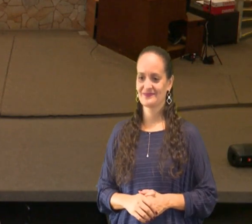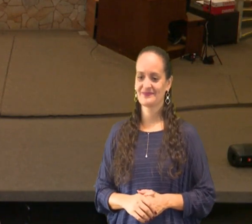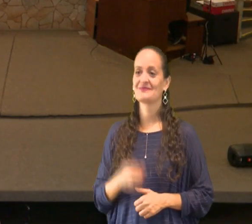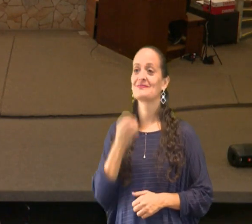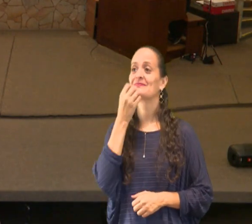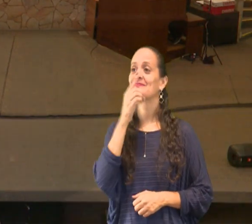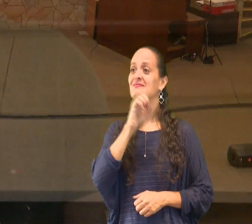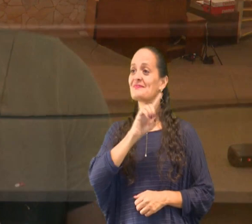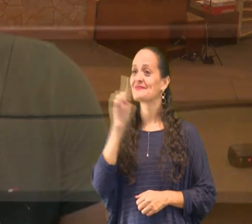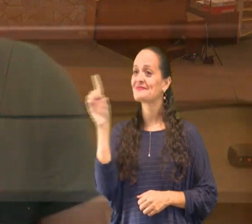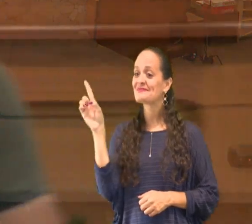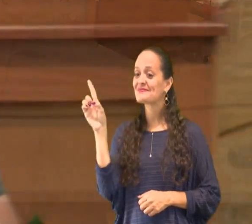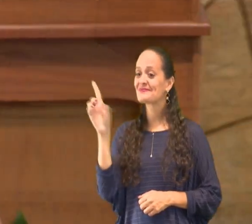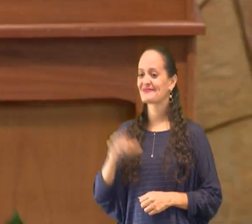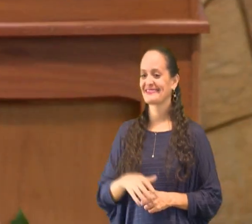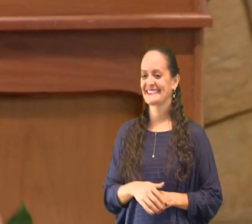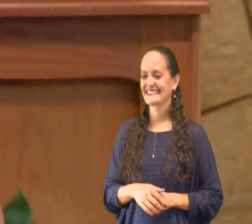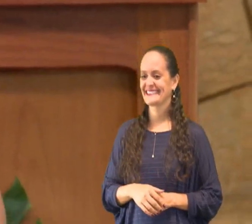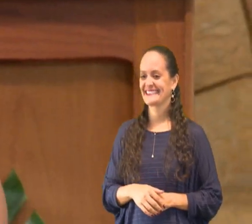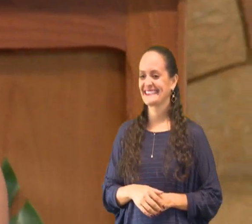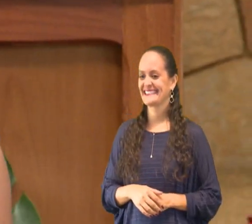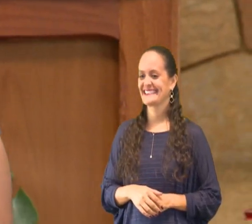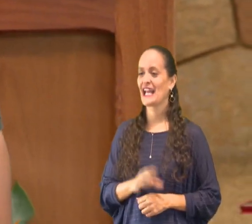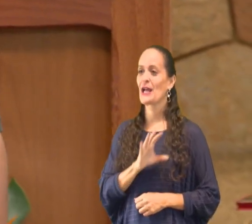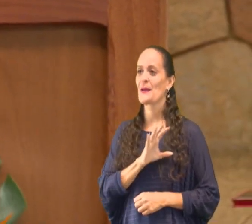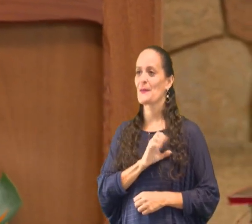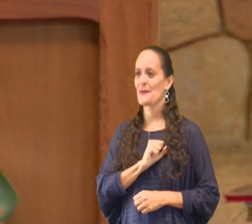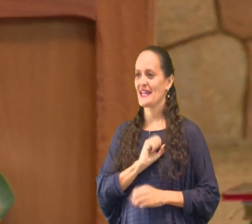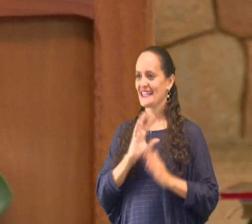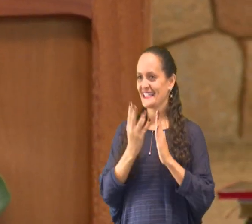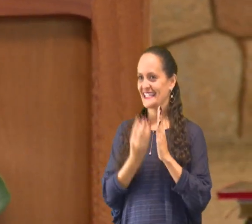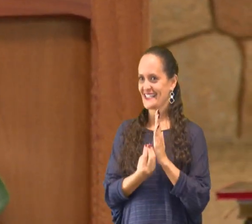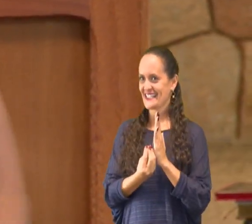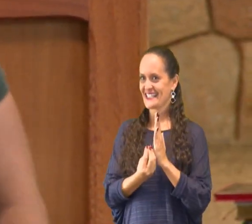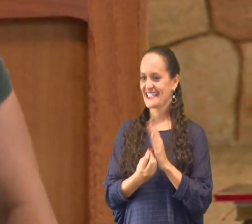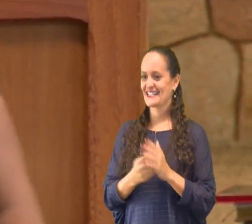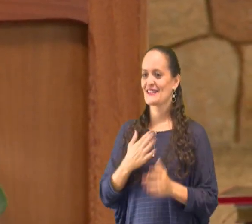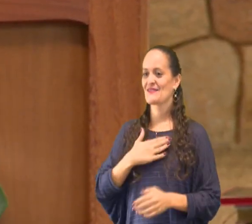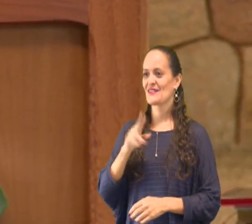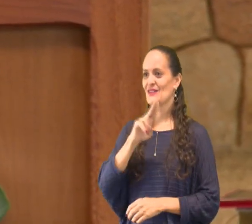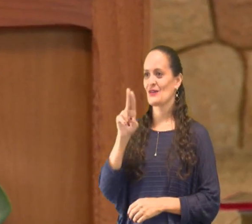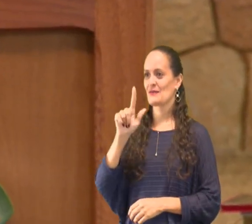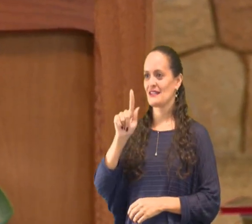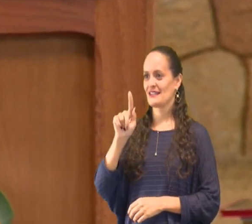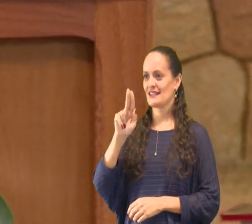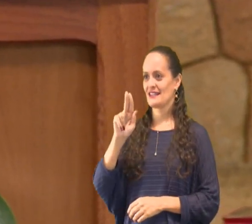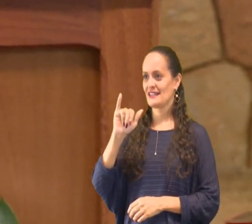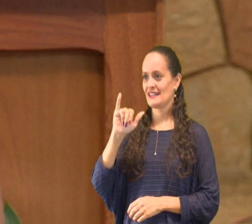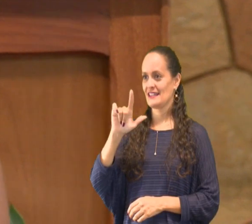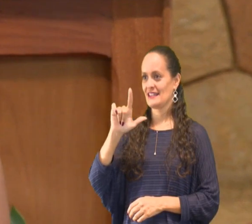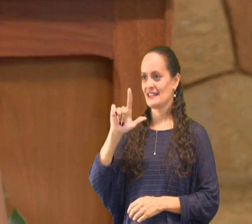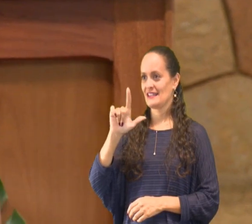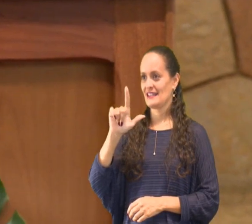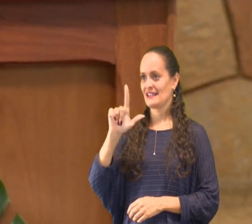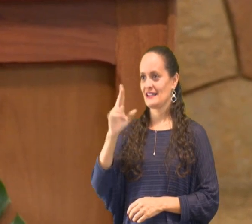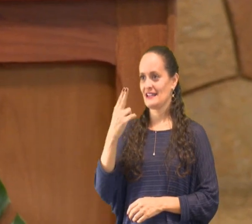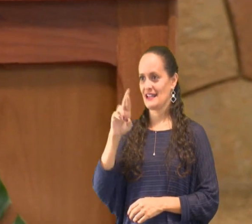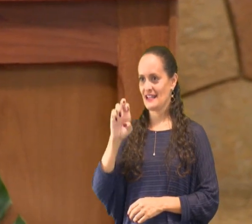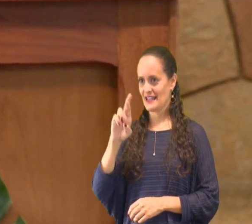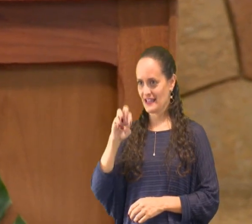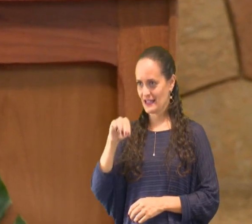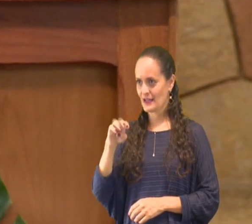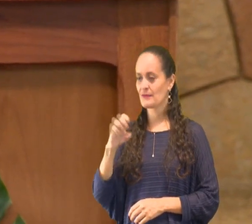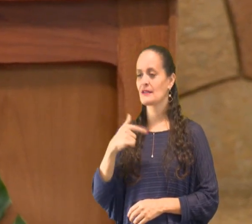Bom dia. Bom dia, igreja. Meu nome é Guilherme, eu estou como professor adjunto da classe